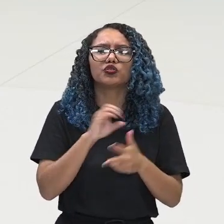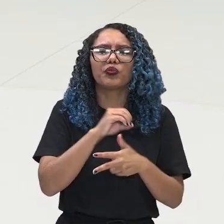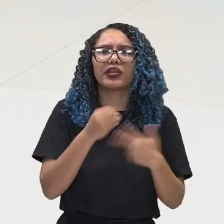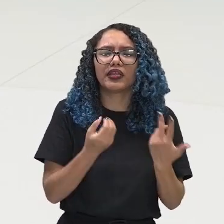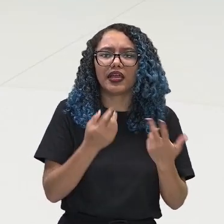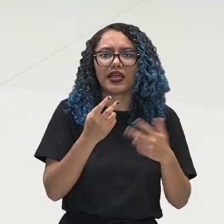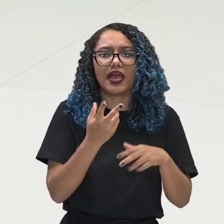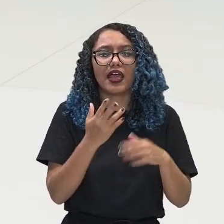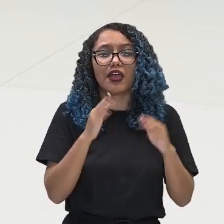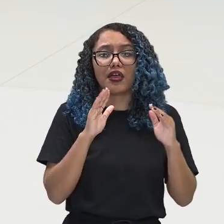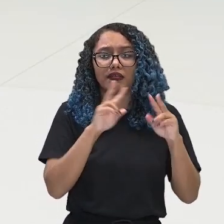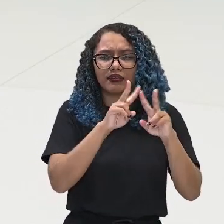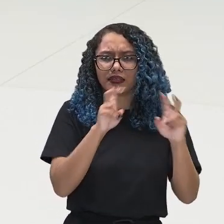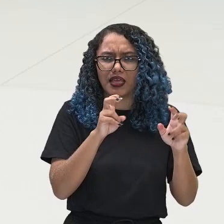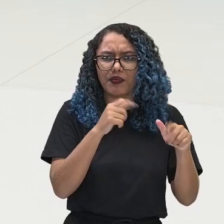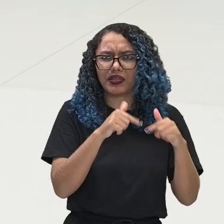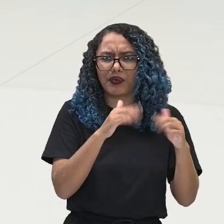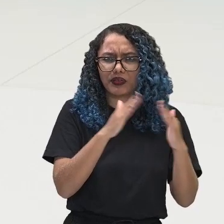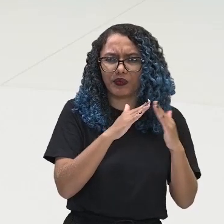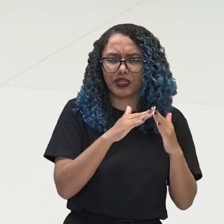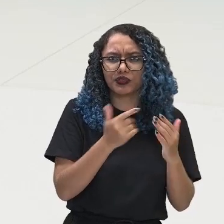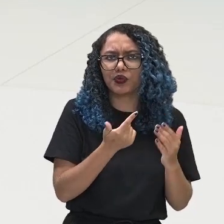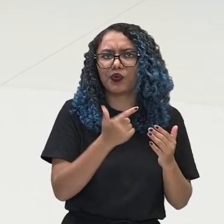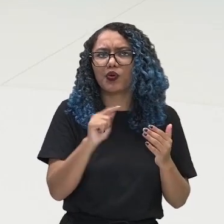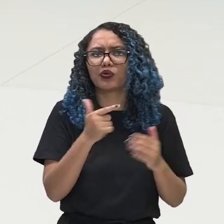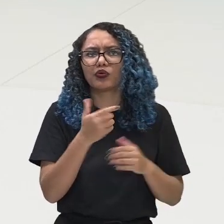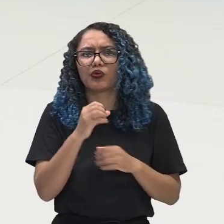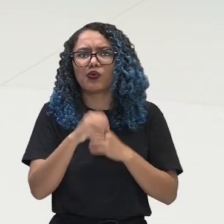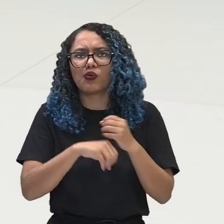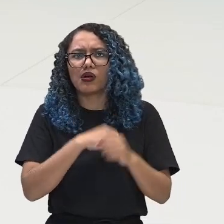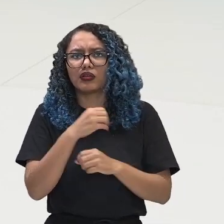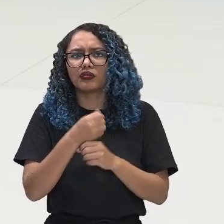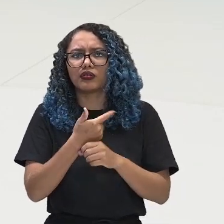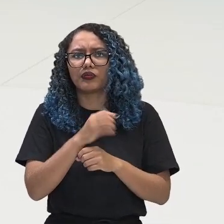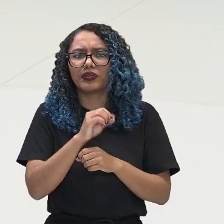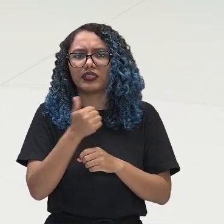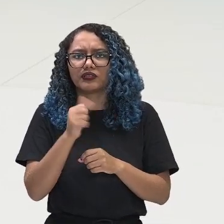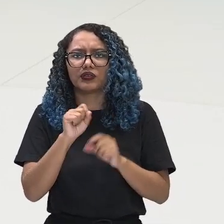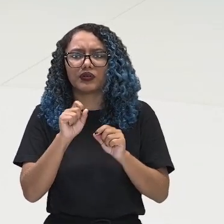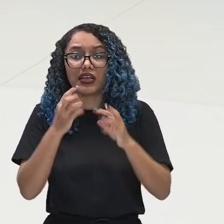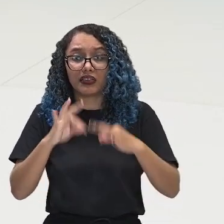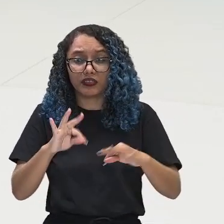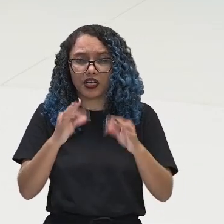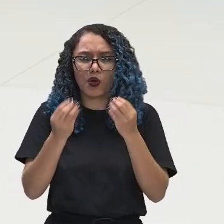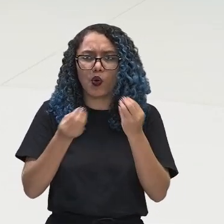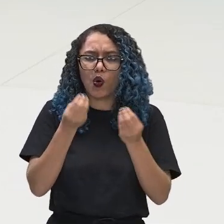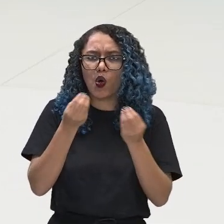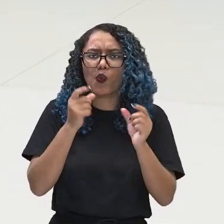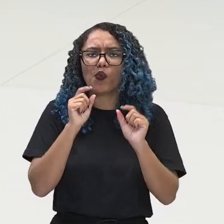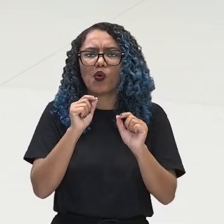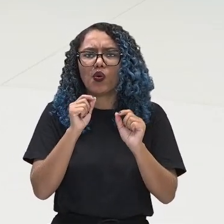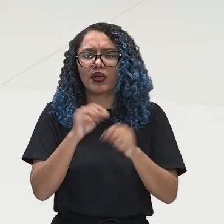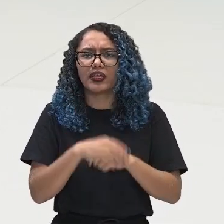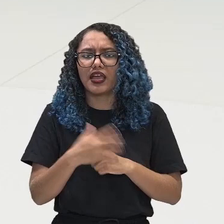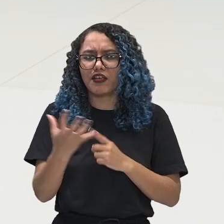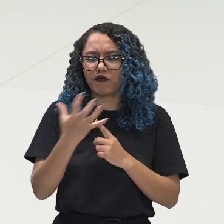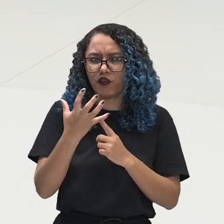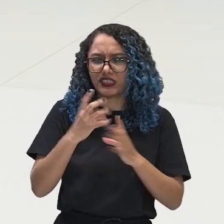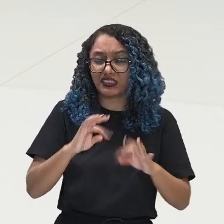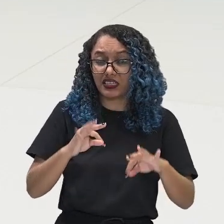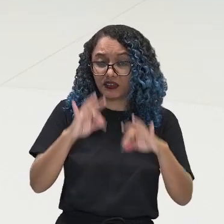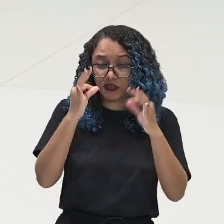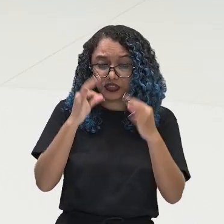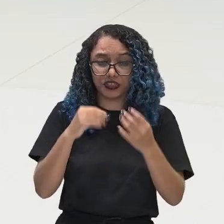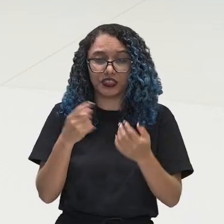é? Outro se voltou ali em 2018 para a questão da tecnologia, né? Como que a tecnologia estava fazendo com que a gente ficasse